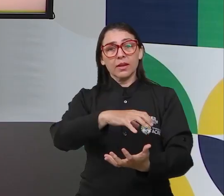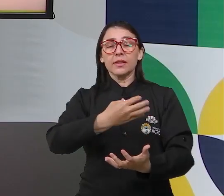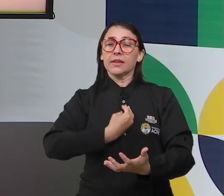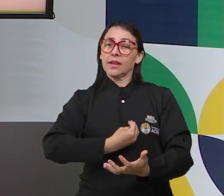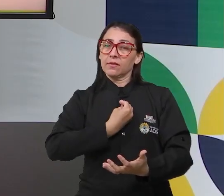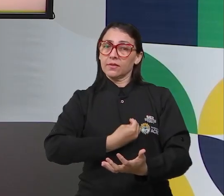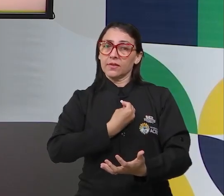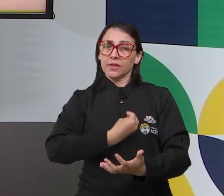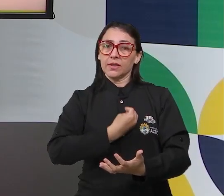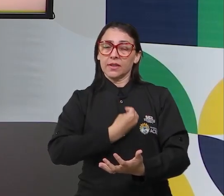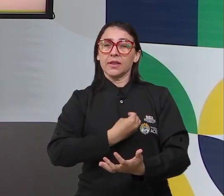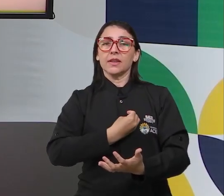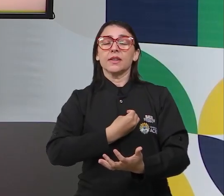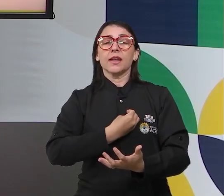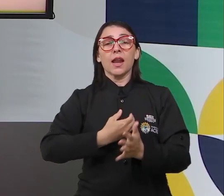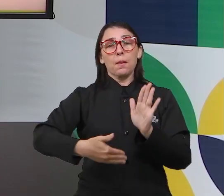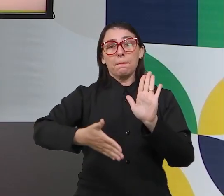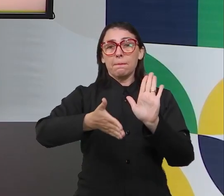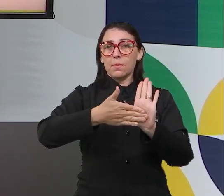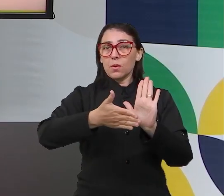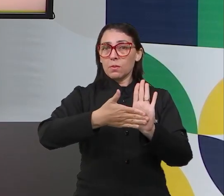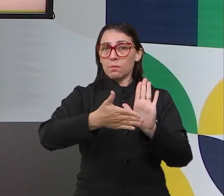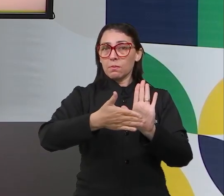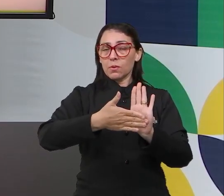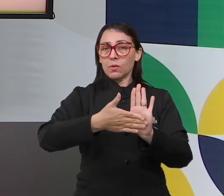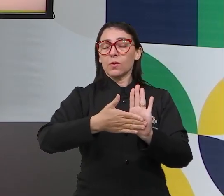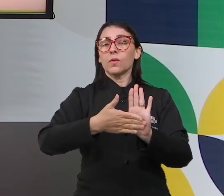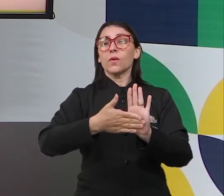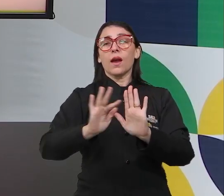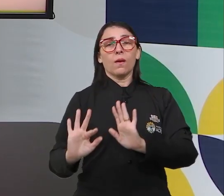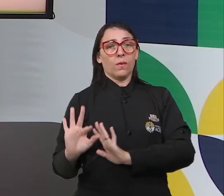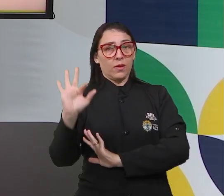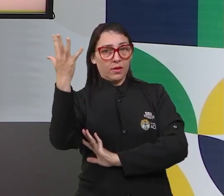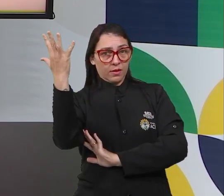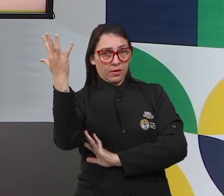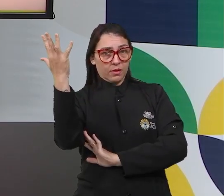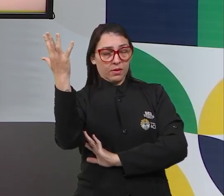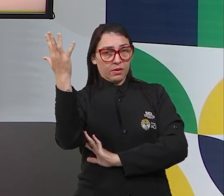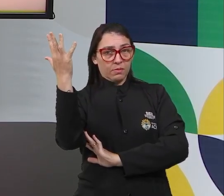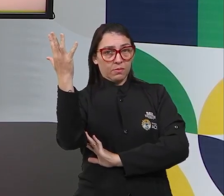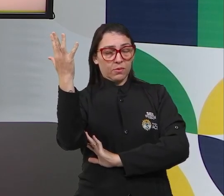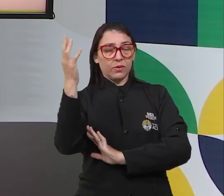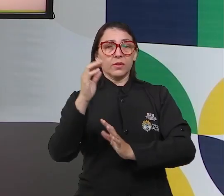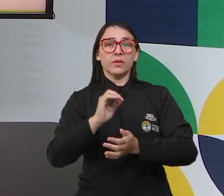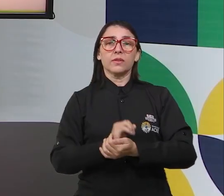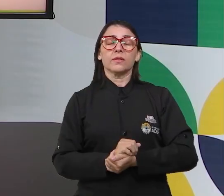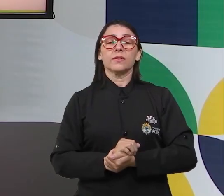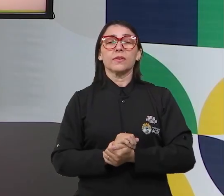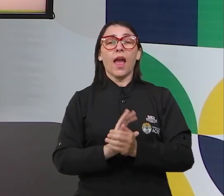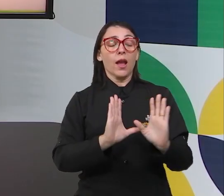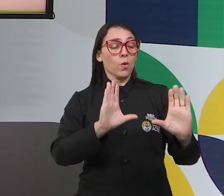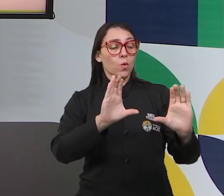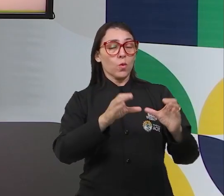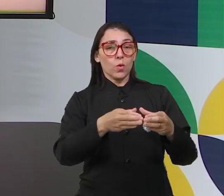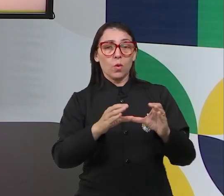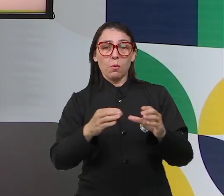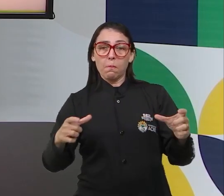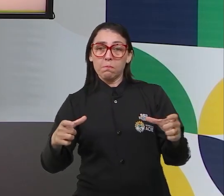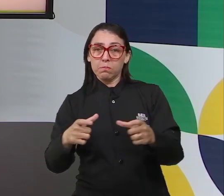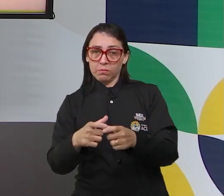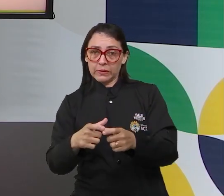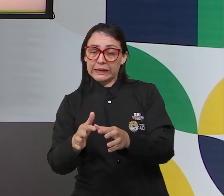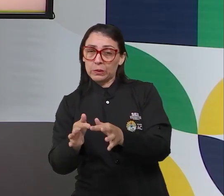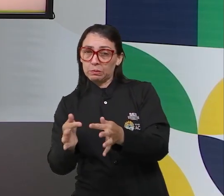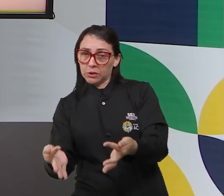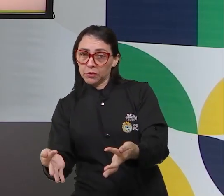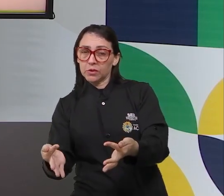vida real. Então, ele propõe situações em classes menores, em